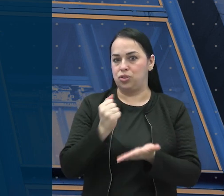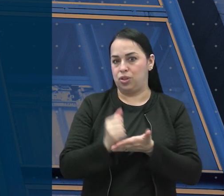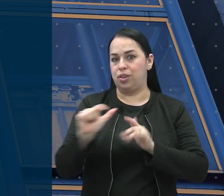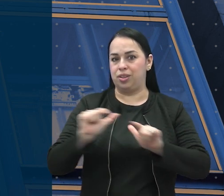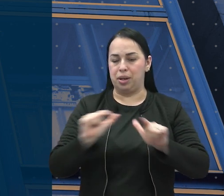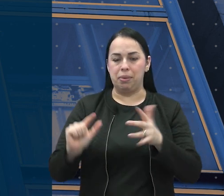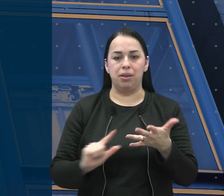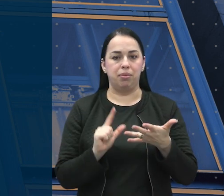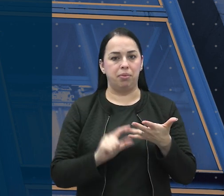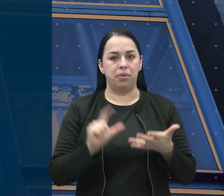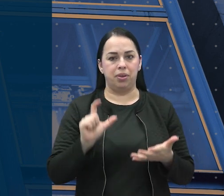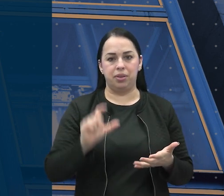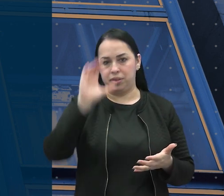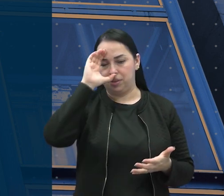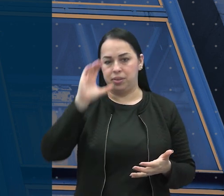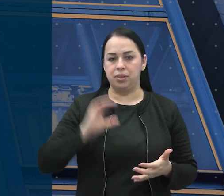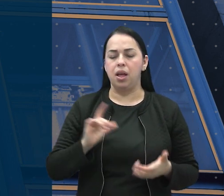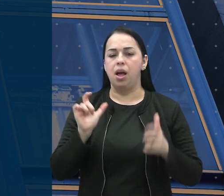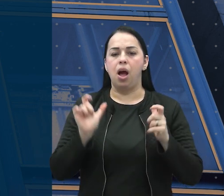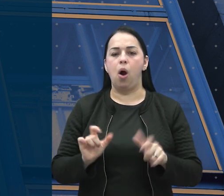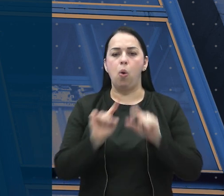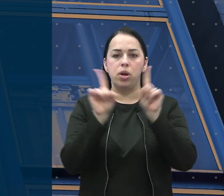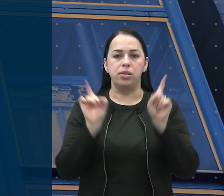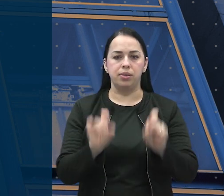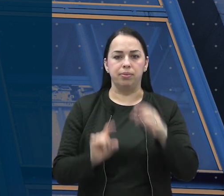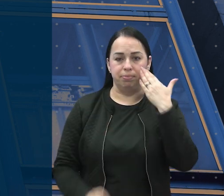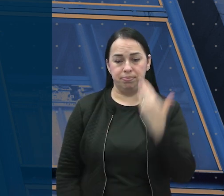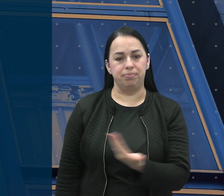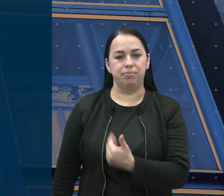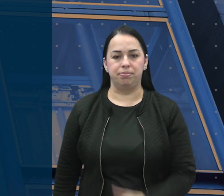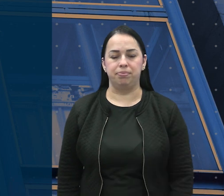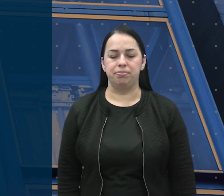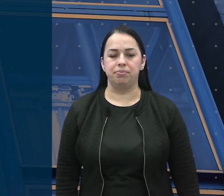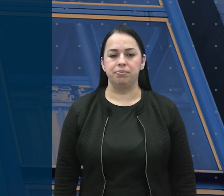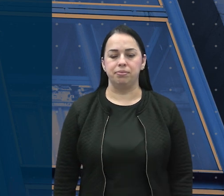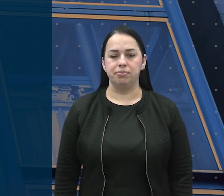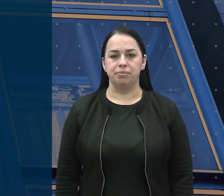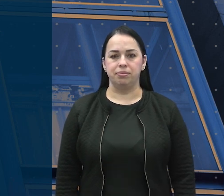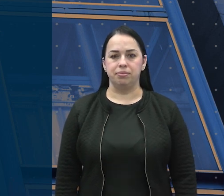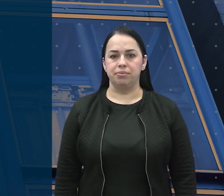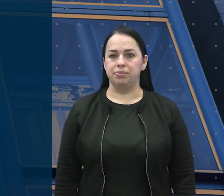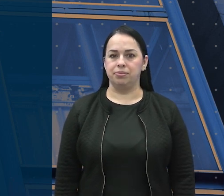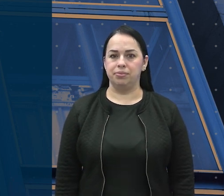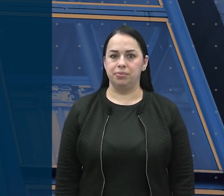cidadão. O PAT fica na Praça Afonso Pena, número 175, no centro.